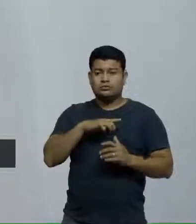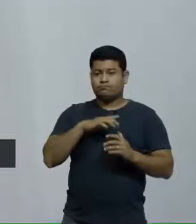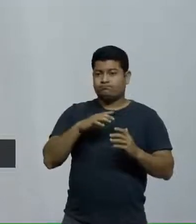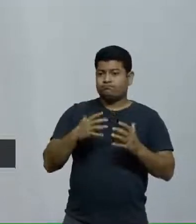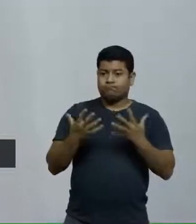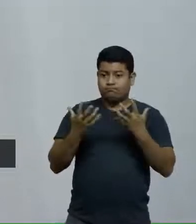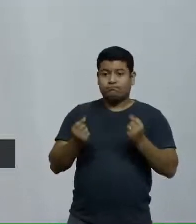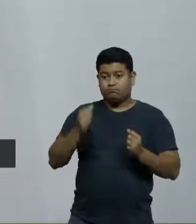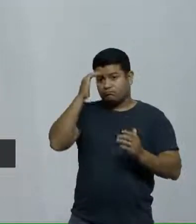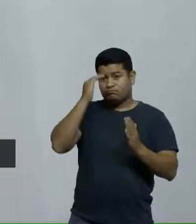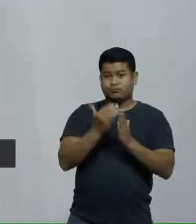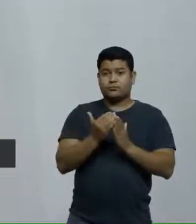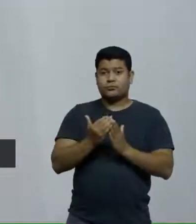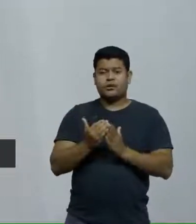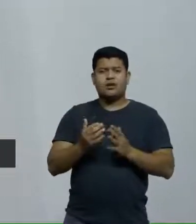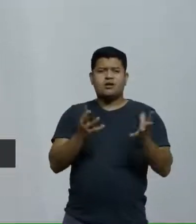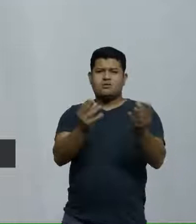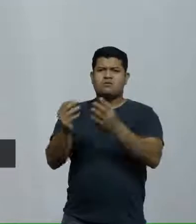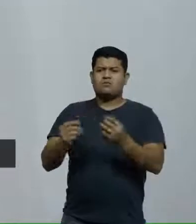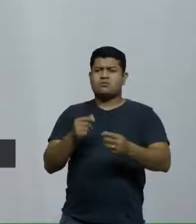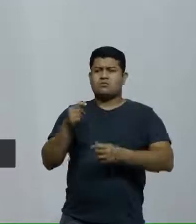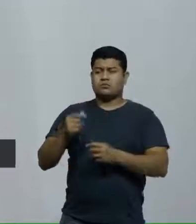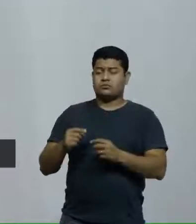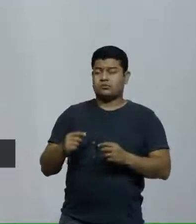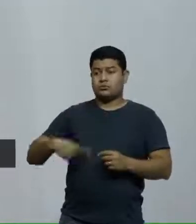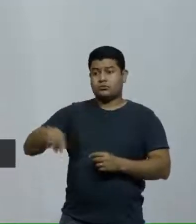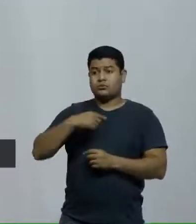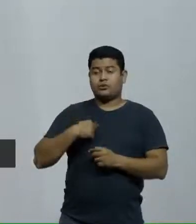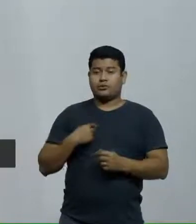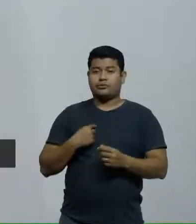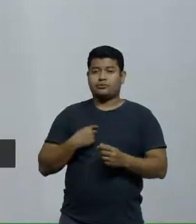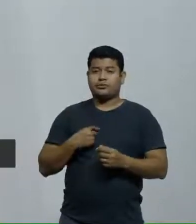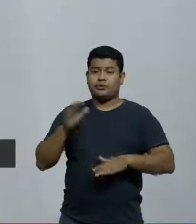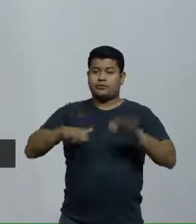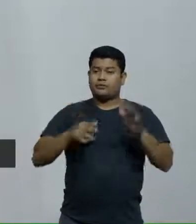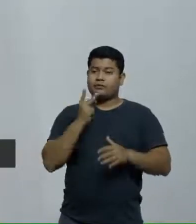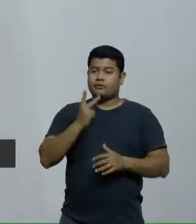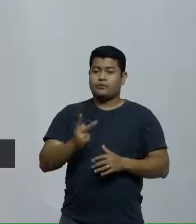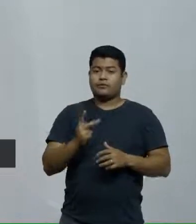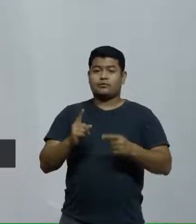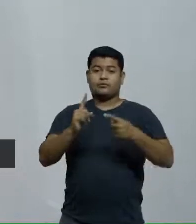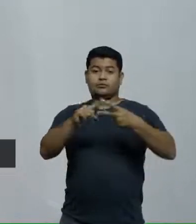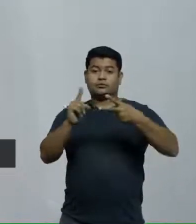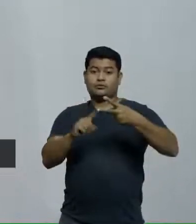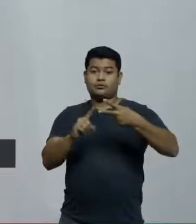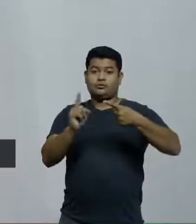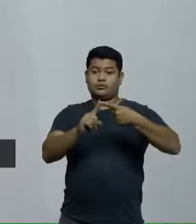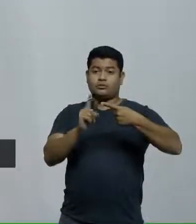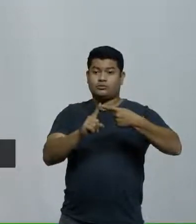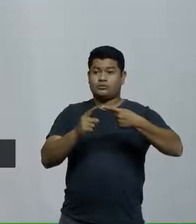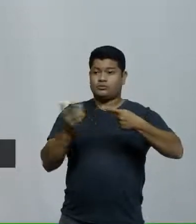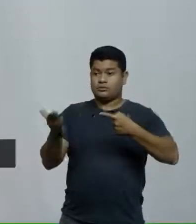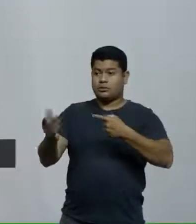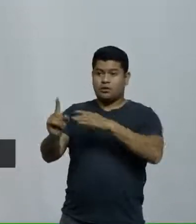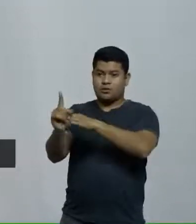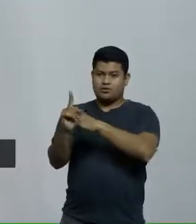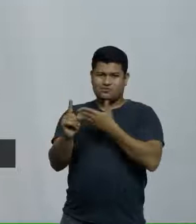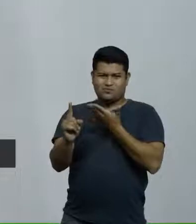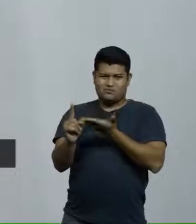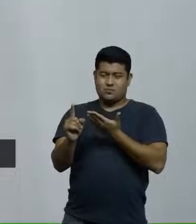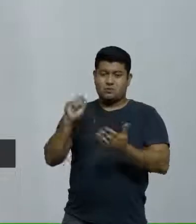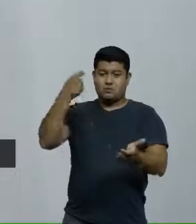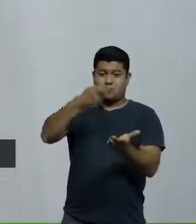dizer que nós temos dois pilares, né? Para que o consumidor pague o preço justo por aquilo que ele está adquirindo, que ele está